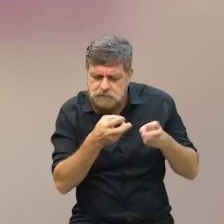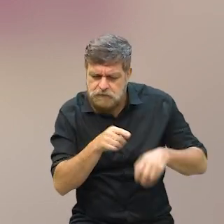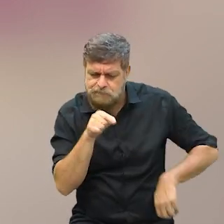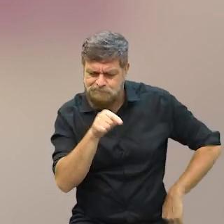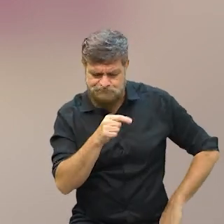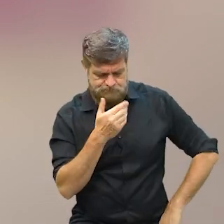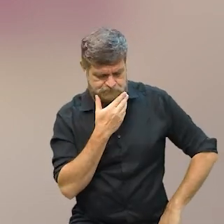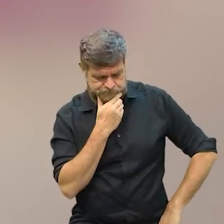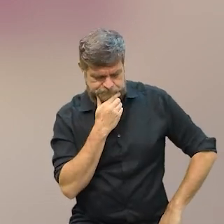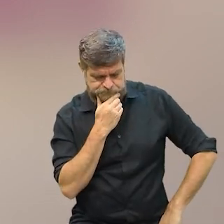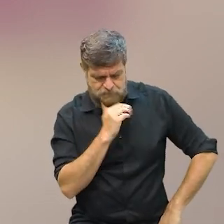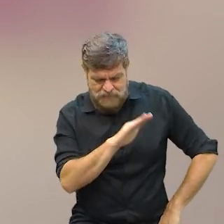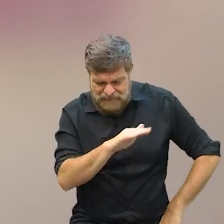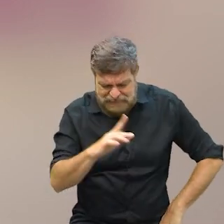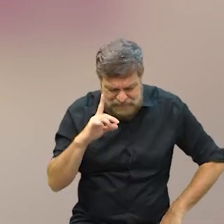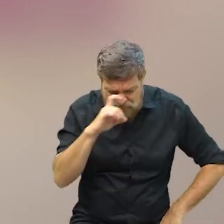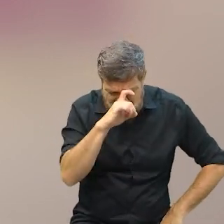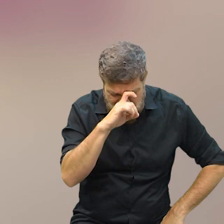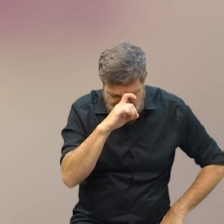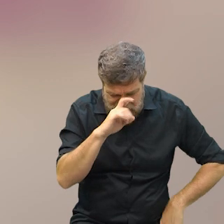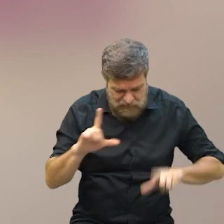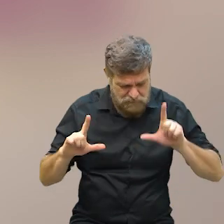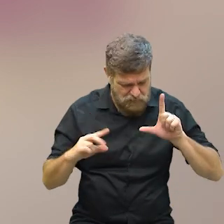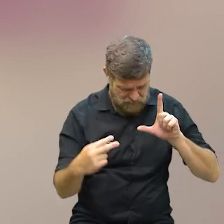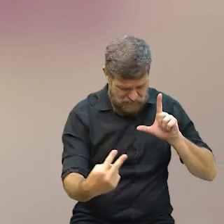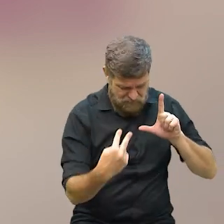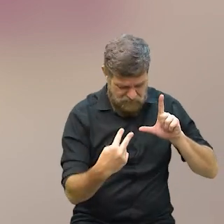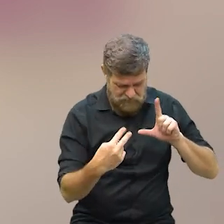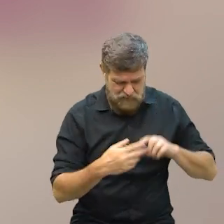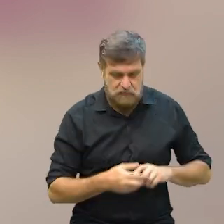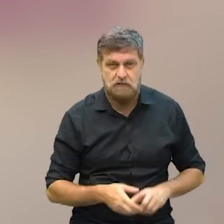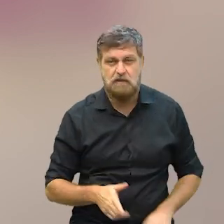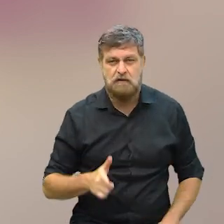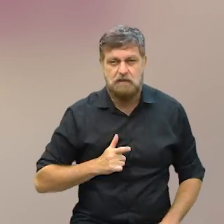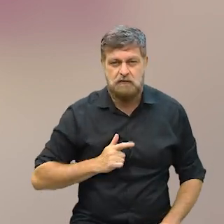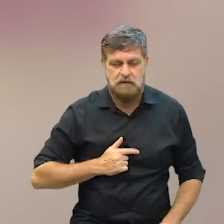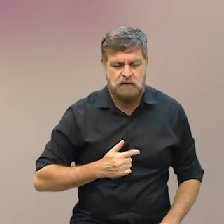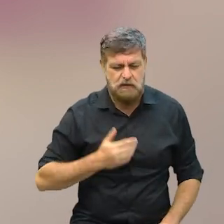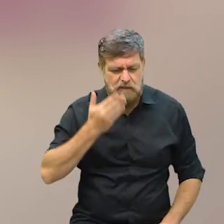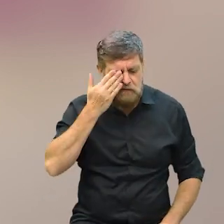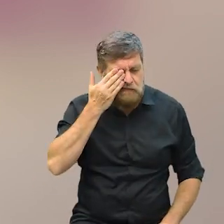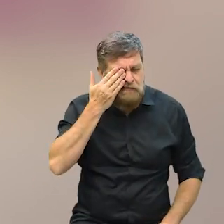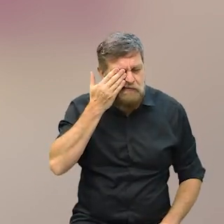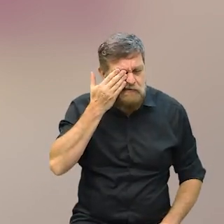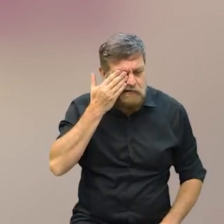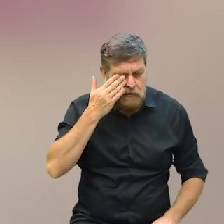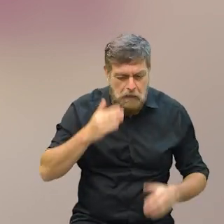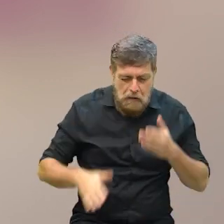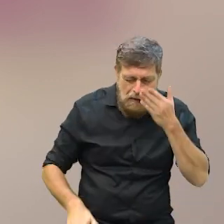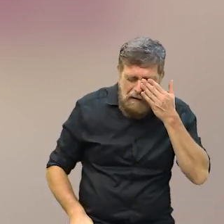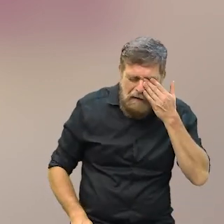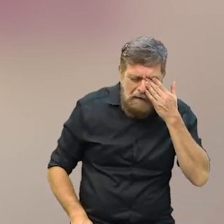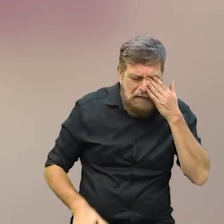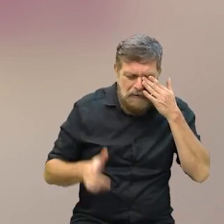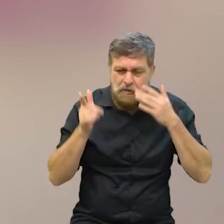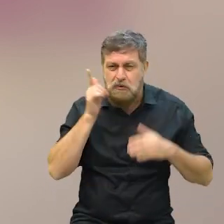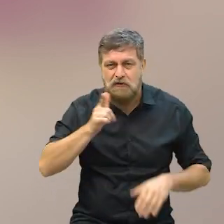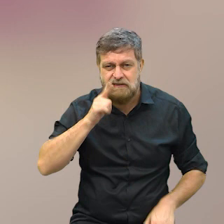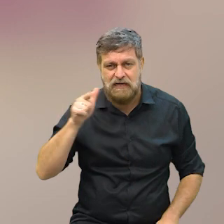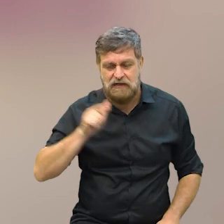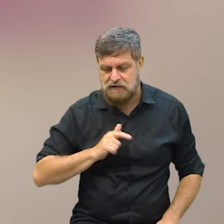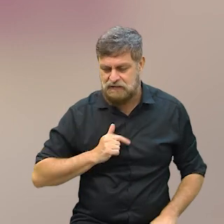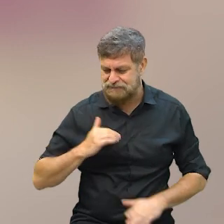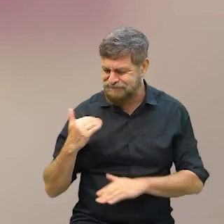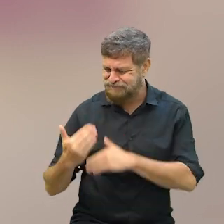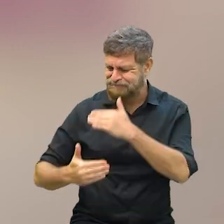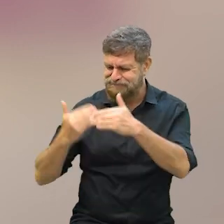perceber que essa criança tem a dificuldade de enxergar na lousa, fecha os olhinhos, aperta os olhinhos para enxergar, ou tem um desenvolvimento